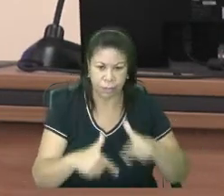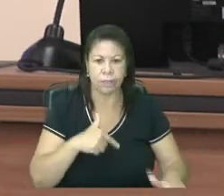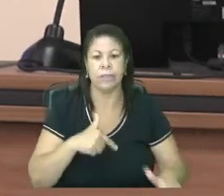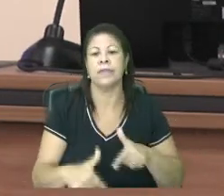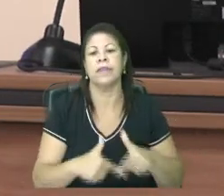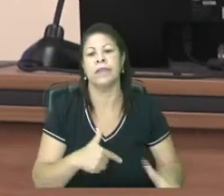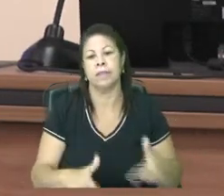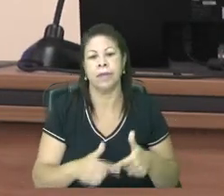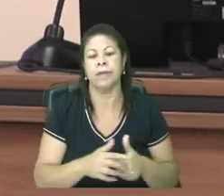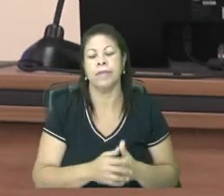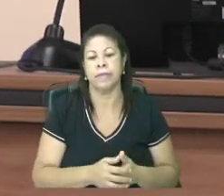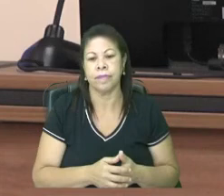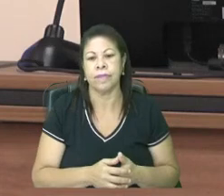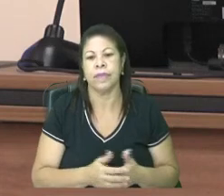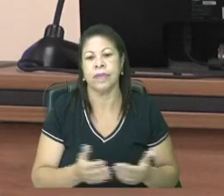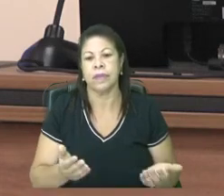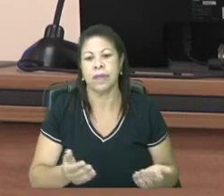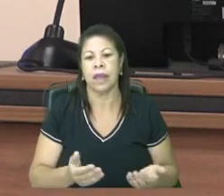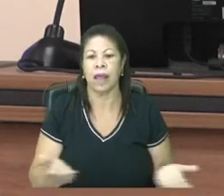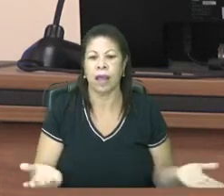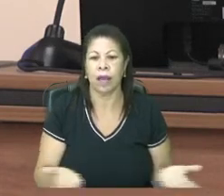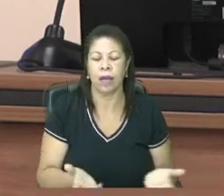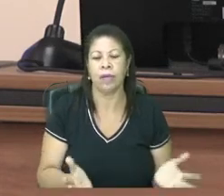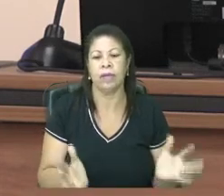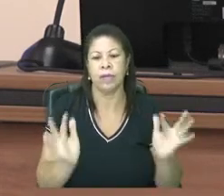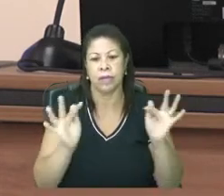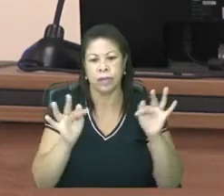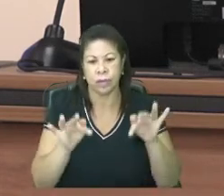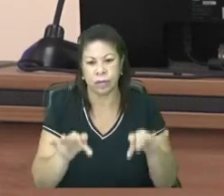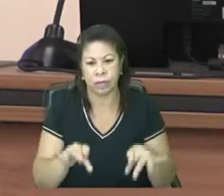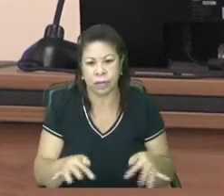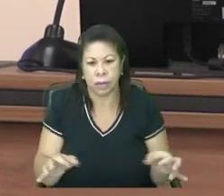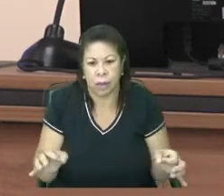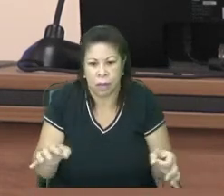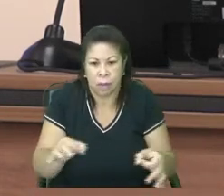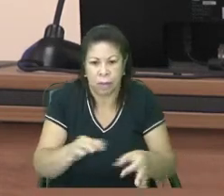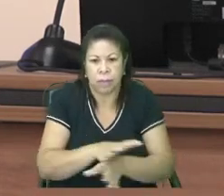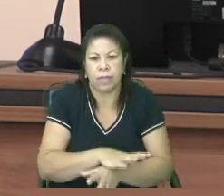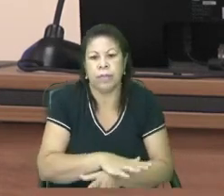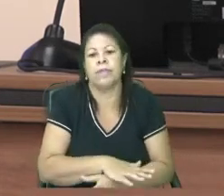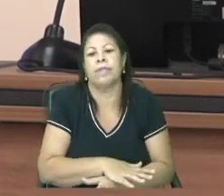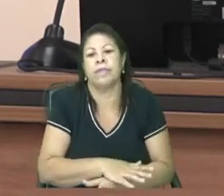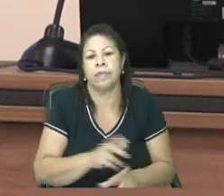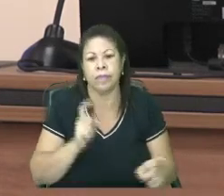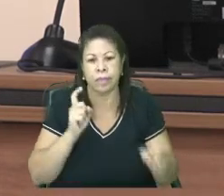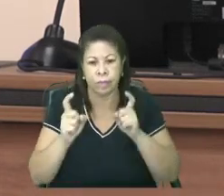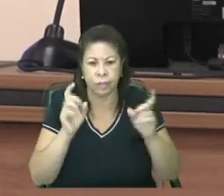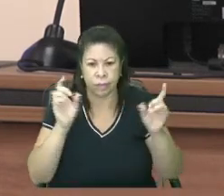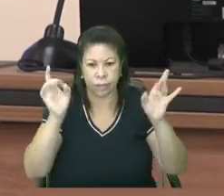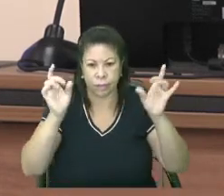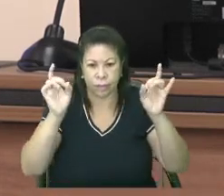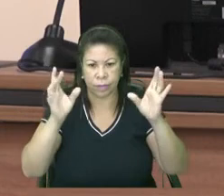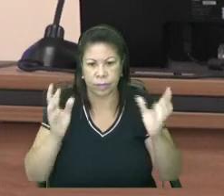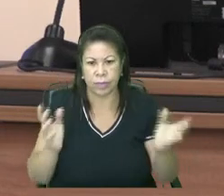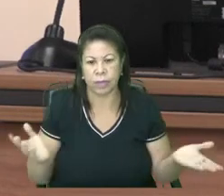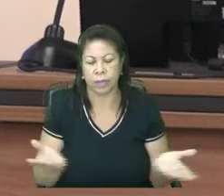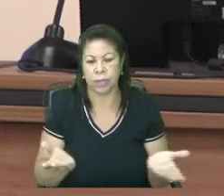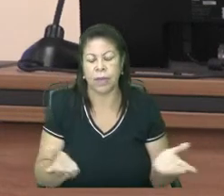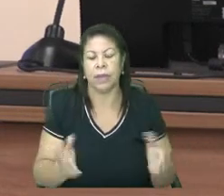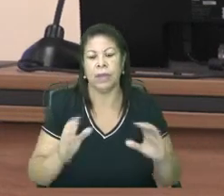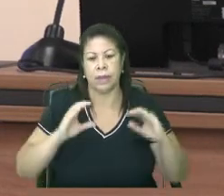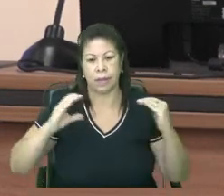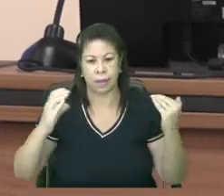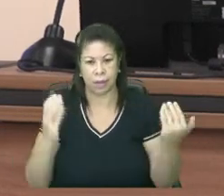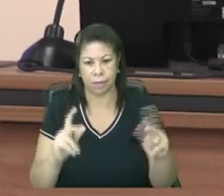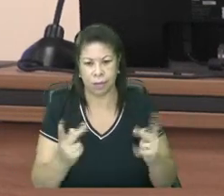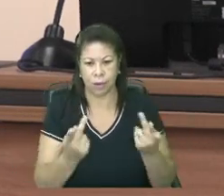E declaro finalizada essa audiência e colocando a Câmara à disposição de